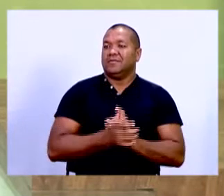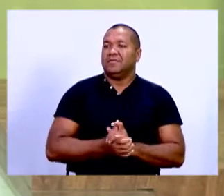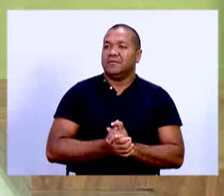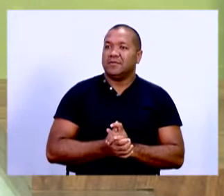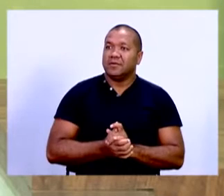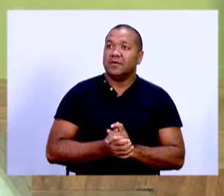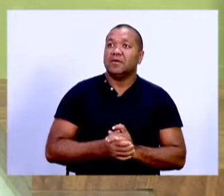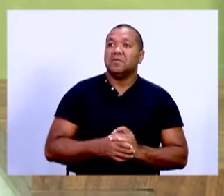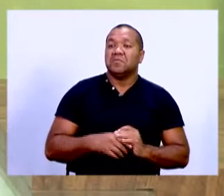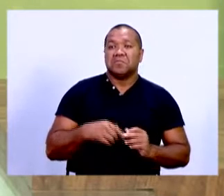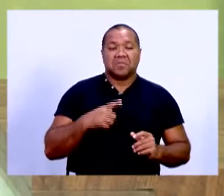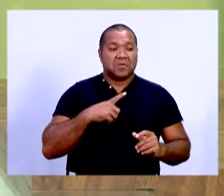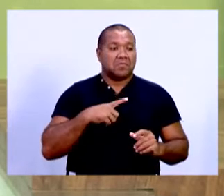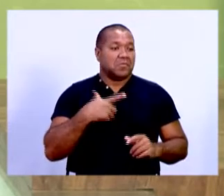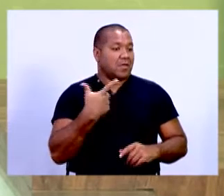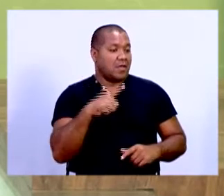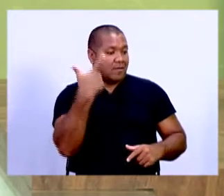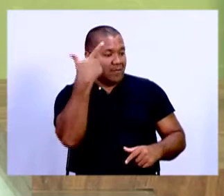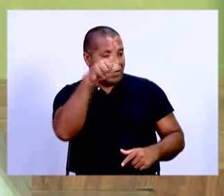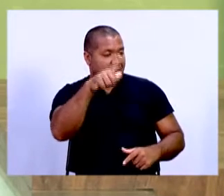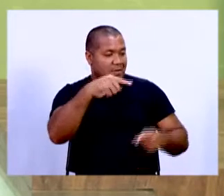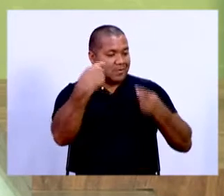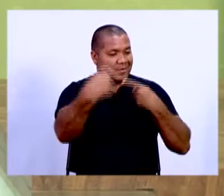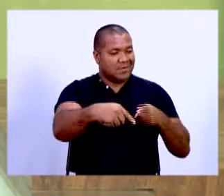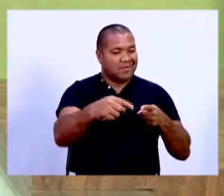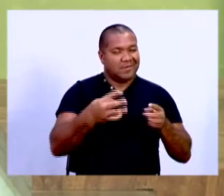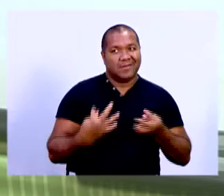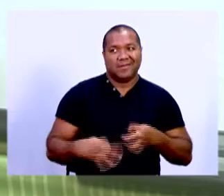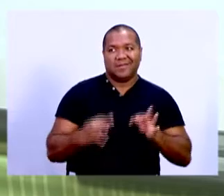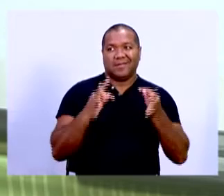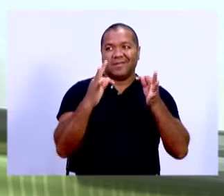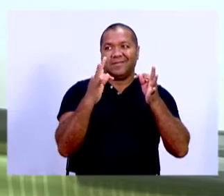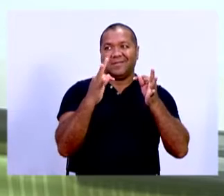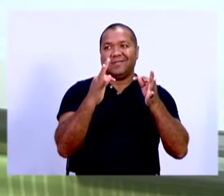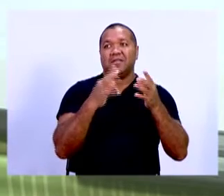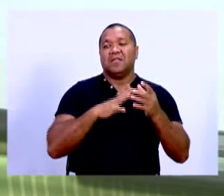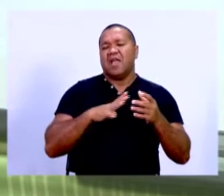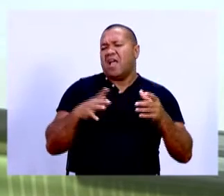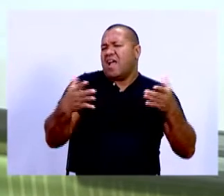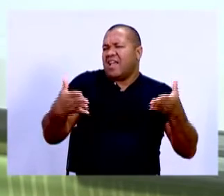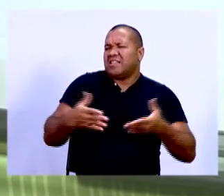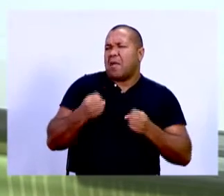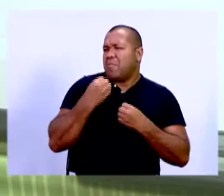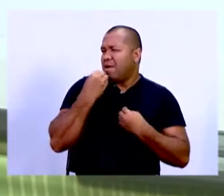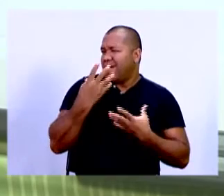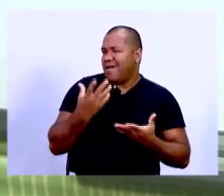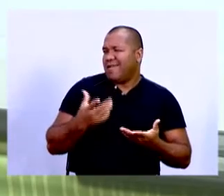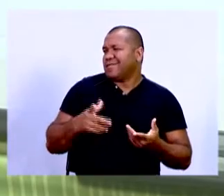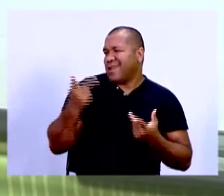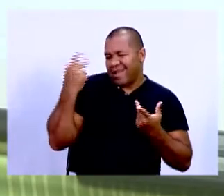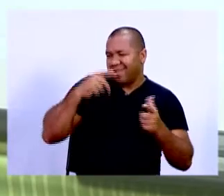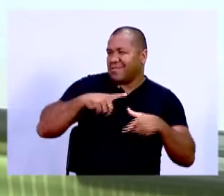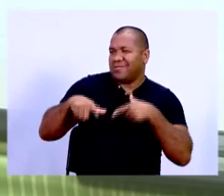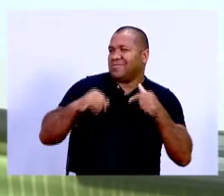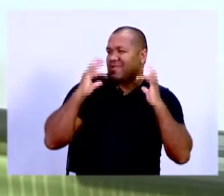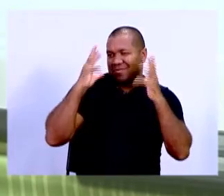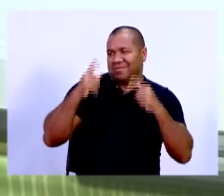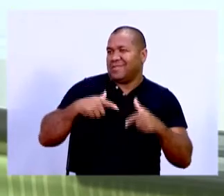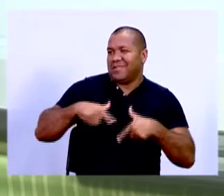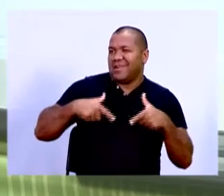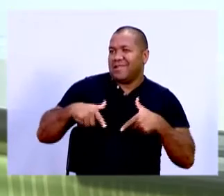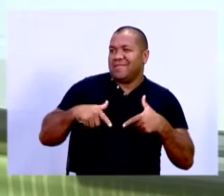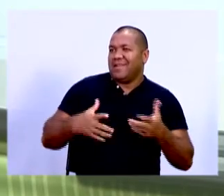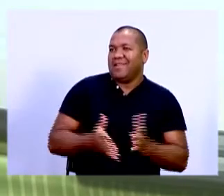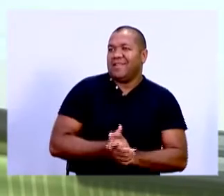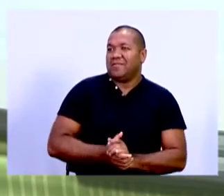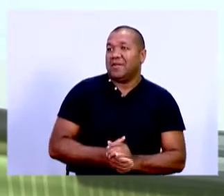os desafios da tecnologia. Eles acham que não, deixa assim que tá bom, tá funcionando, mas